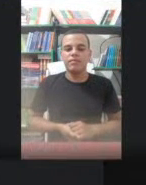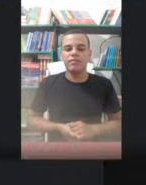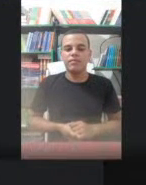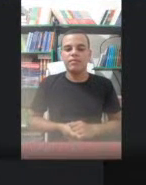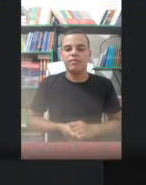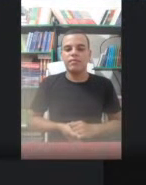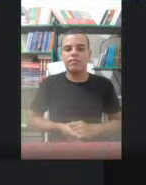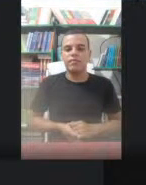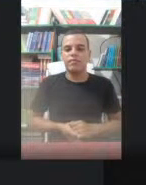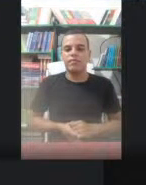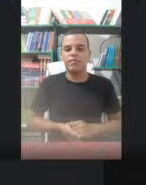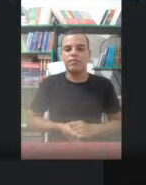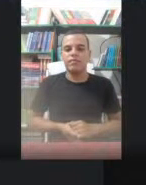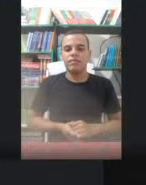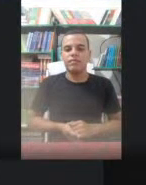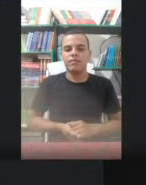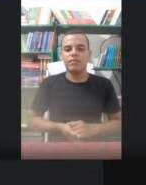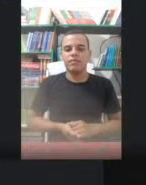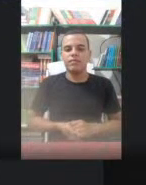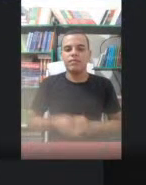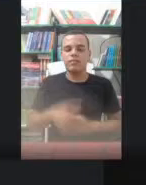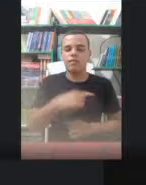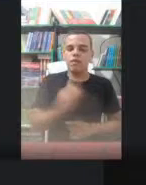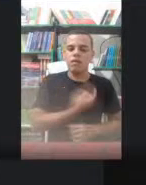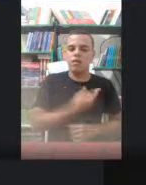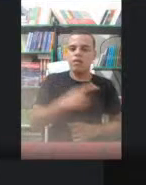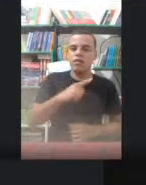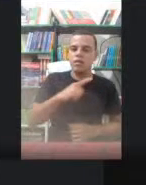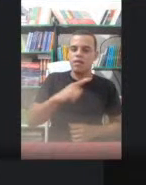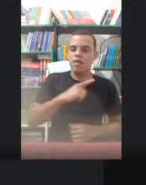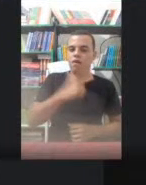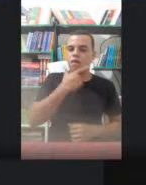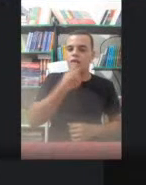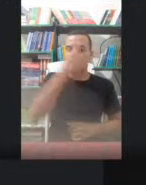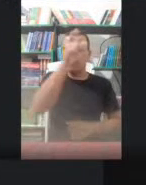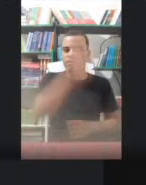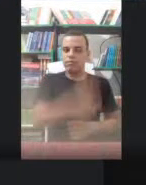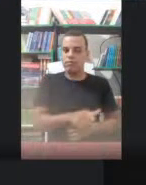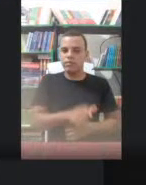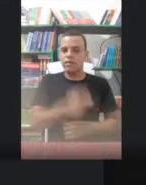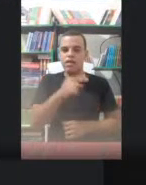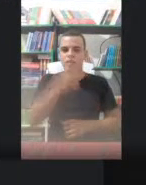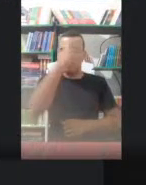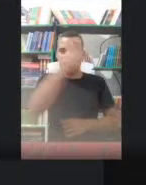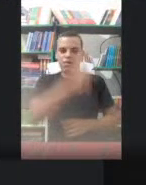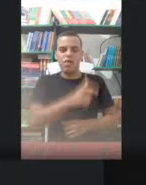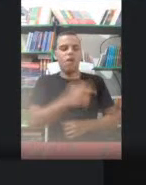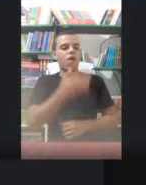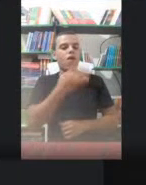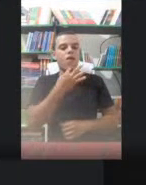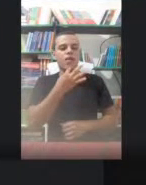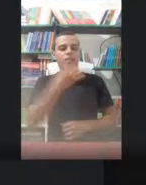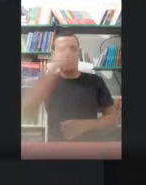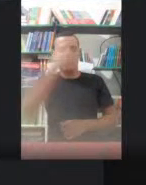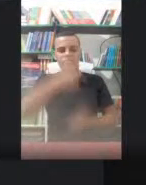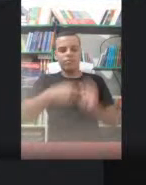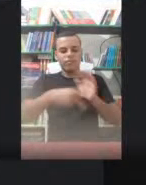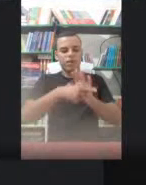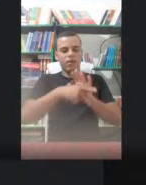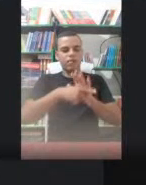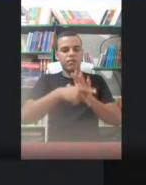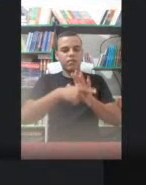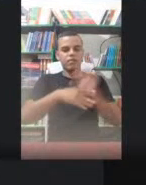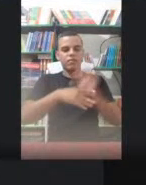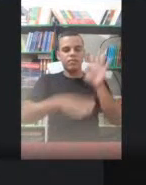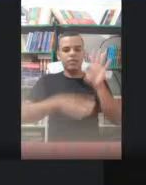embora, né, nós tenhamos o homem enquanto um sujeito, né, que ele não se reconhece enquanto pessoa do autocuidado, né, então ele